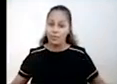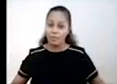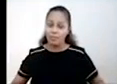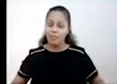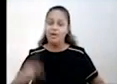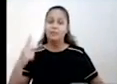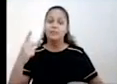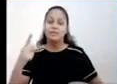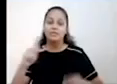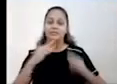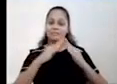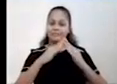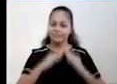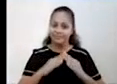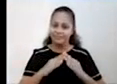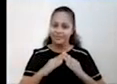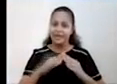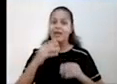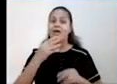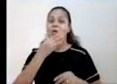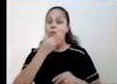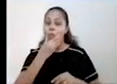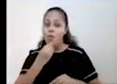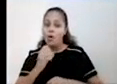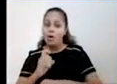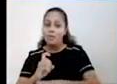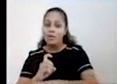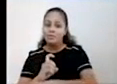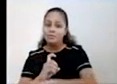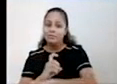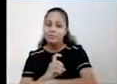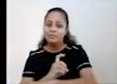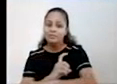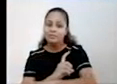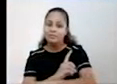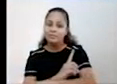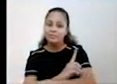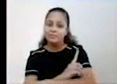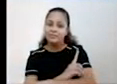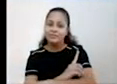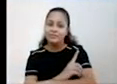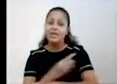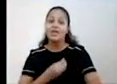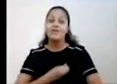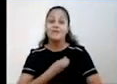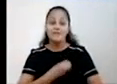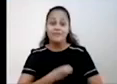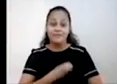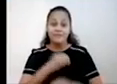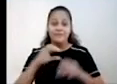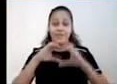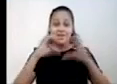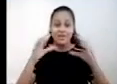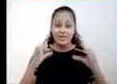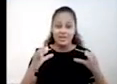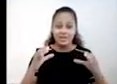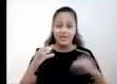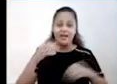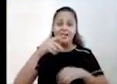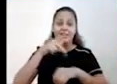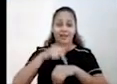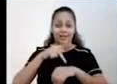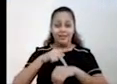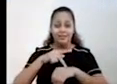história revela que o homem primitivo vivia em refúgios naturais, como cavernas para sua proteção. Mas